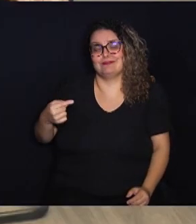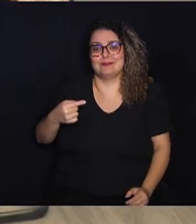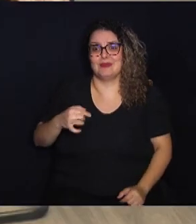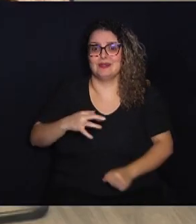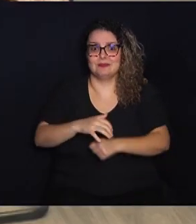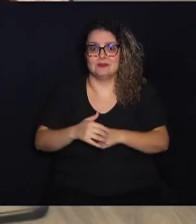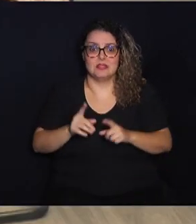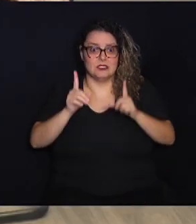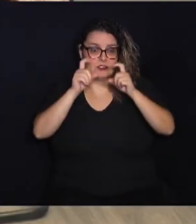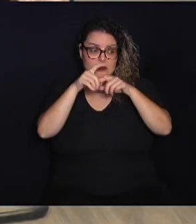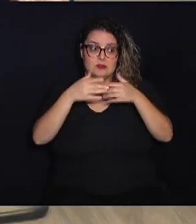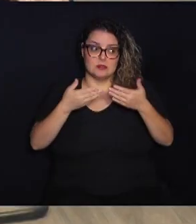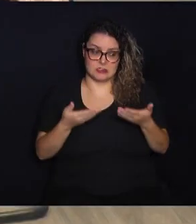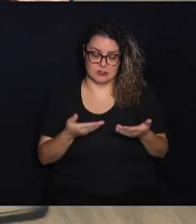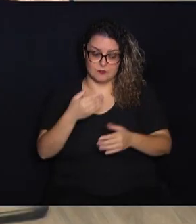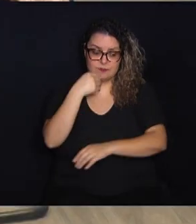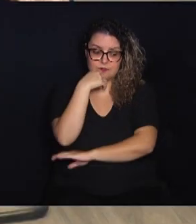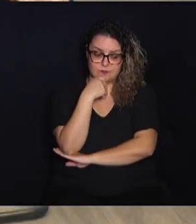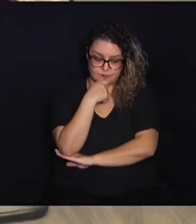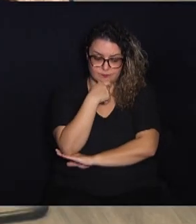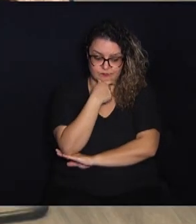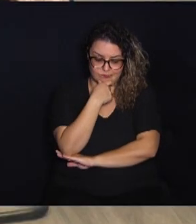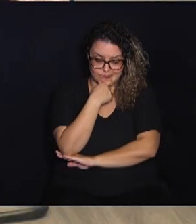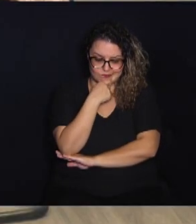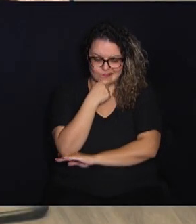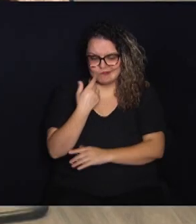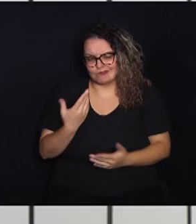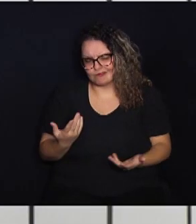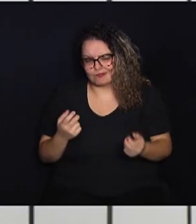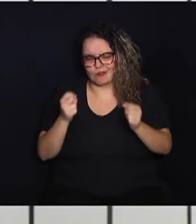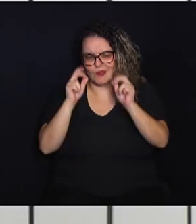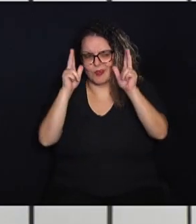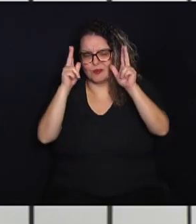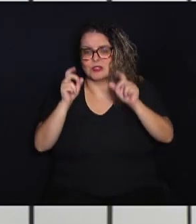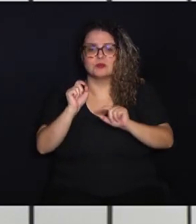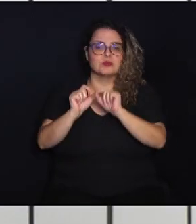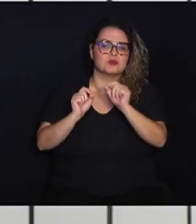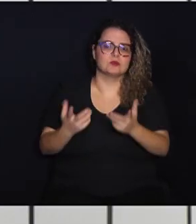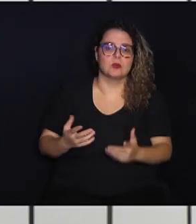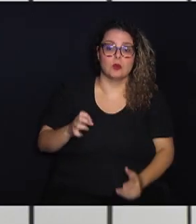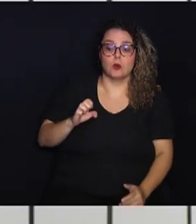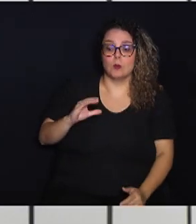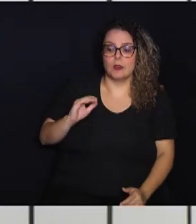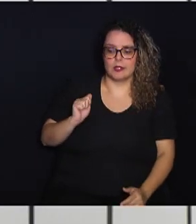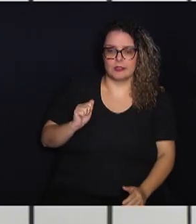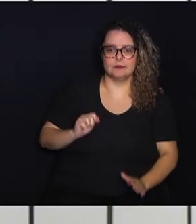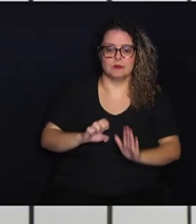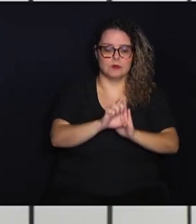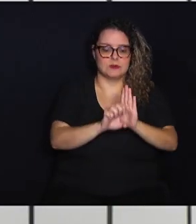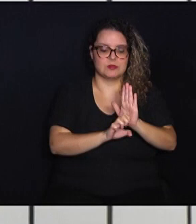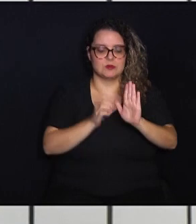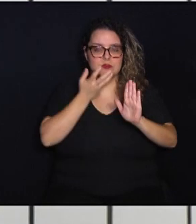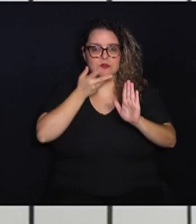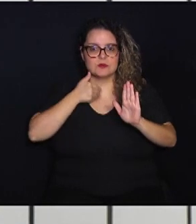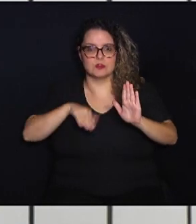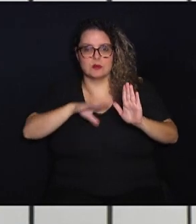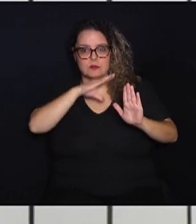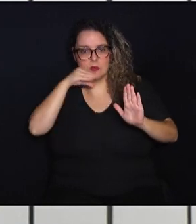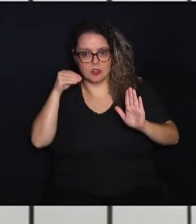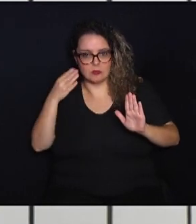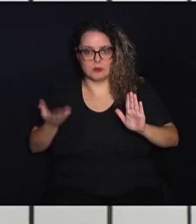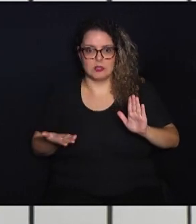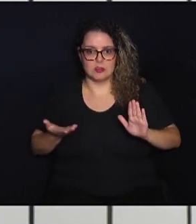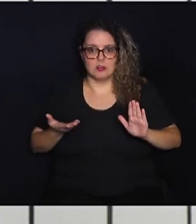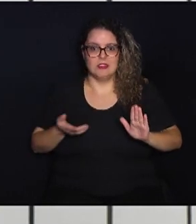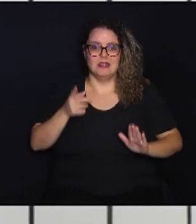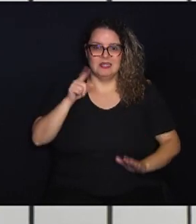a situação, né? A gente pode chamar a atenção para o fato do ECA, o Estatuto da Criança e Adolescente,